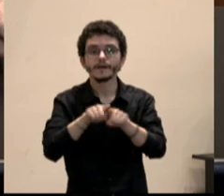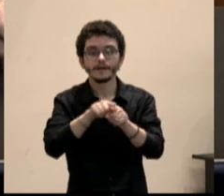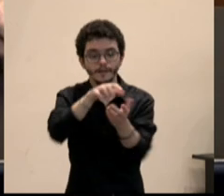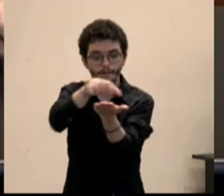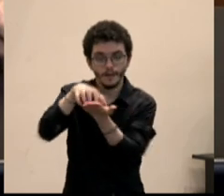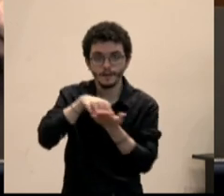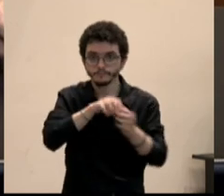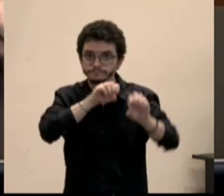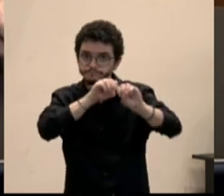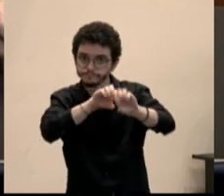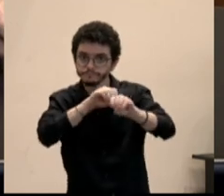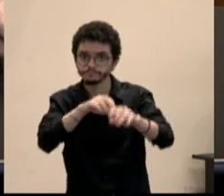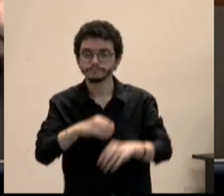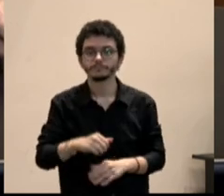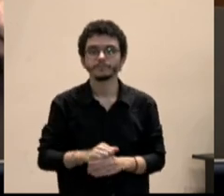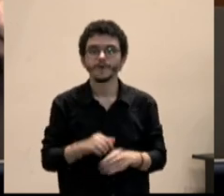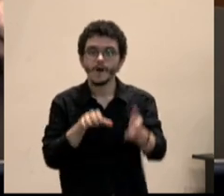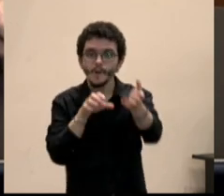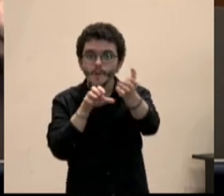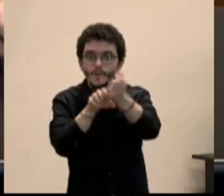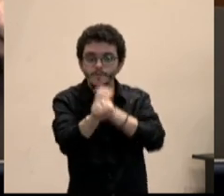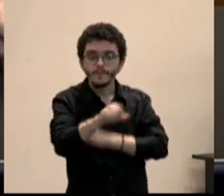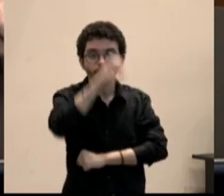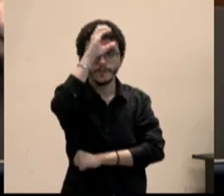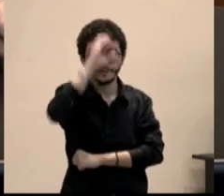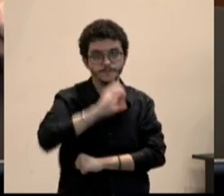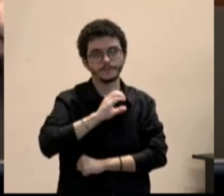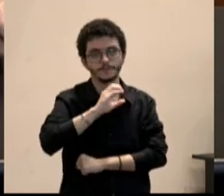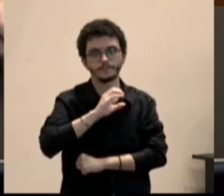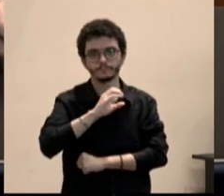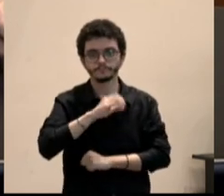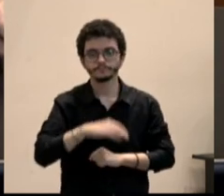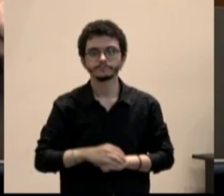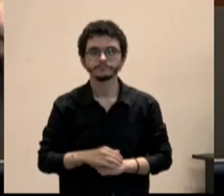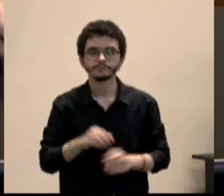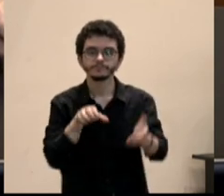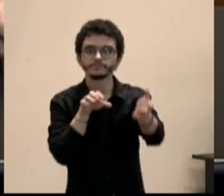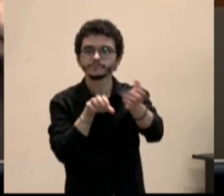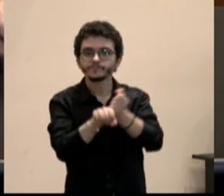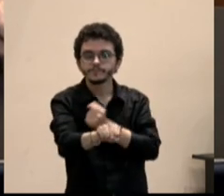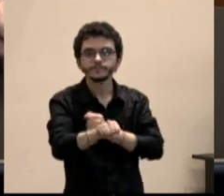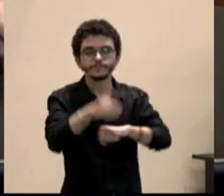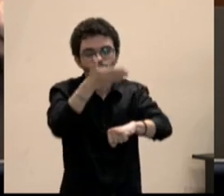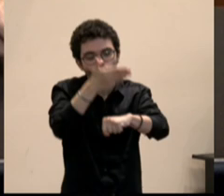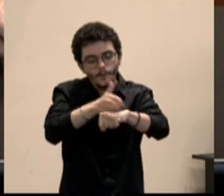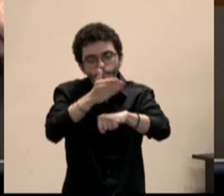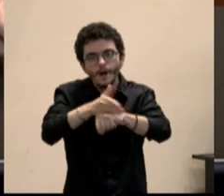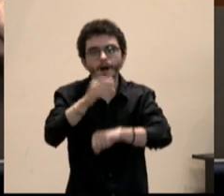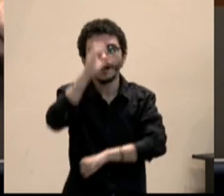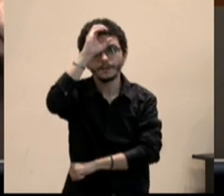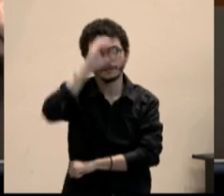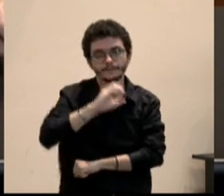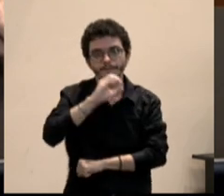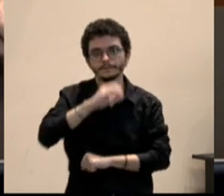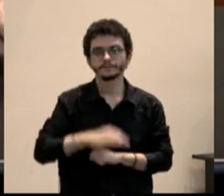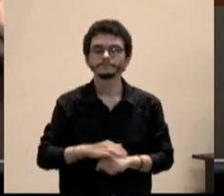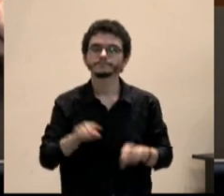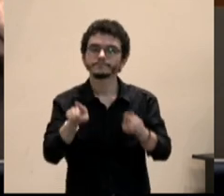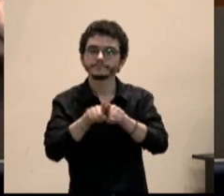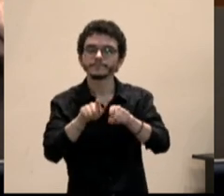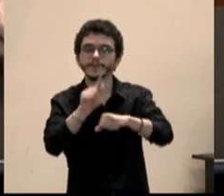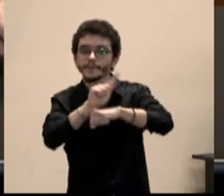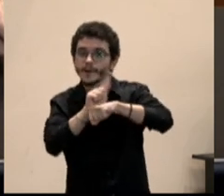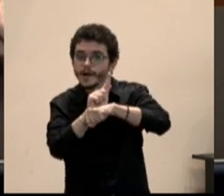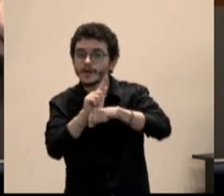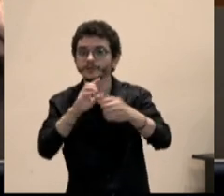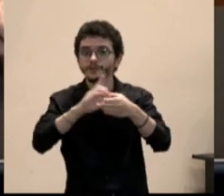instituições educativas. Formar o cidadão, formar para o exercício da cidadania. E a gestão